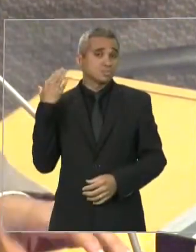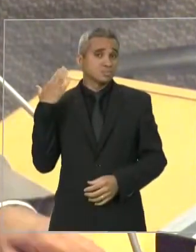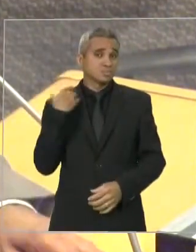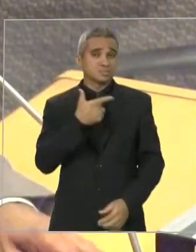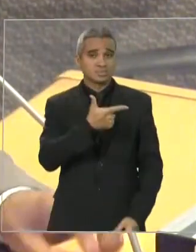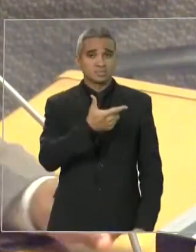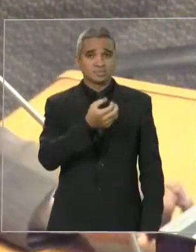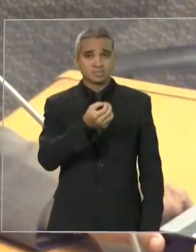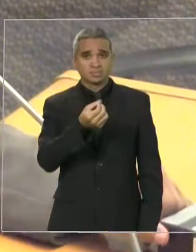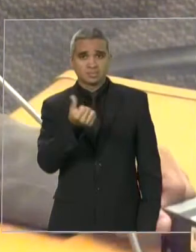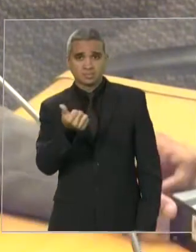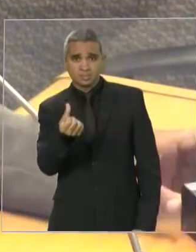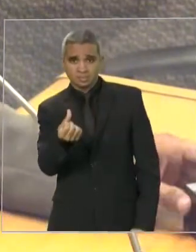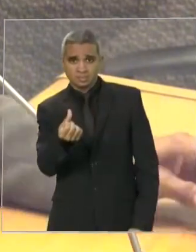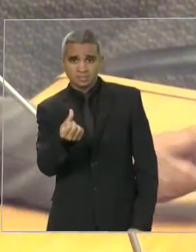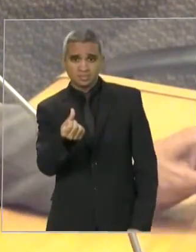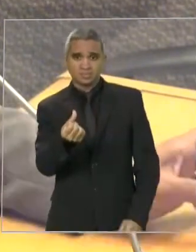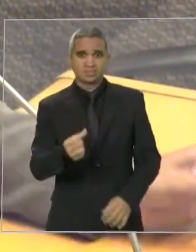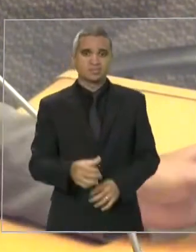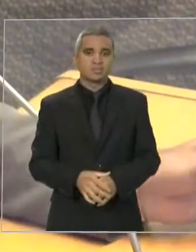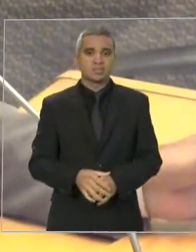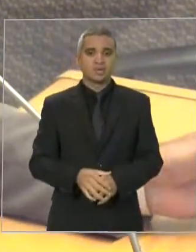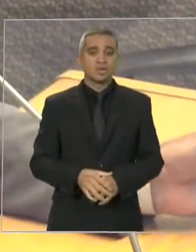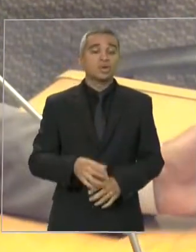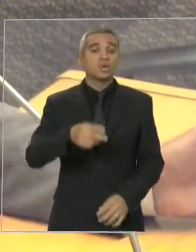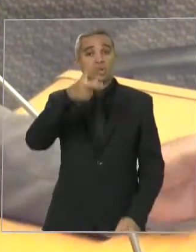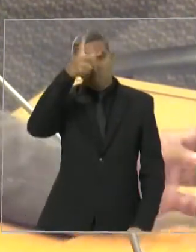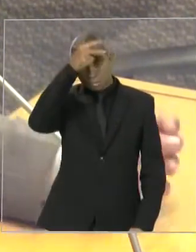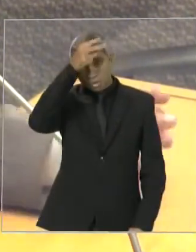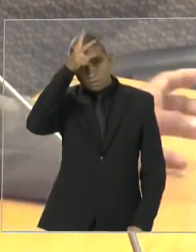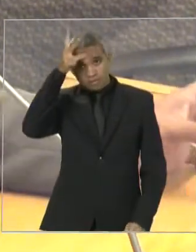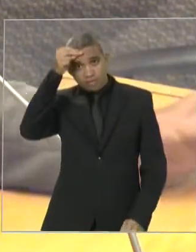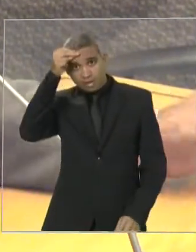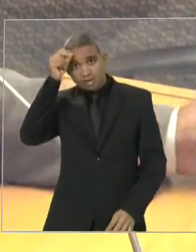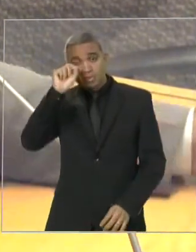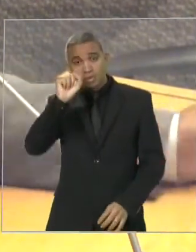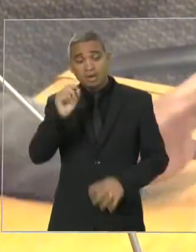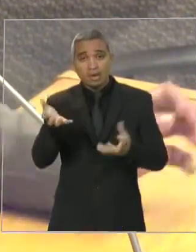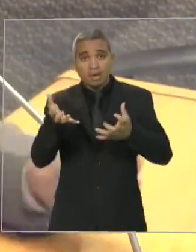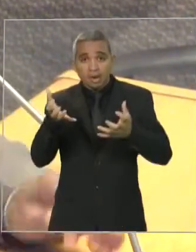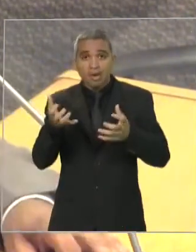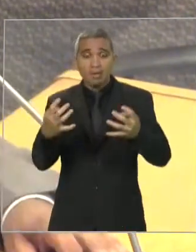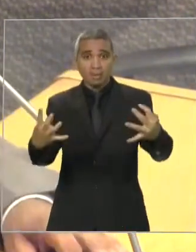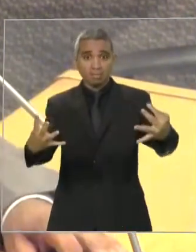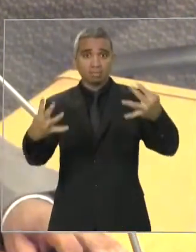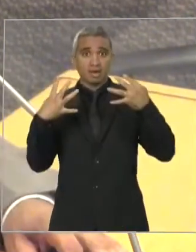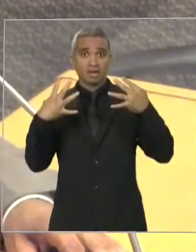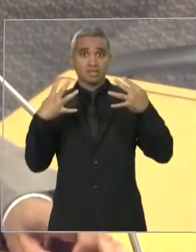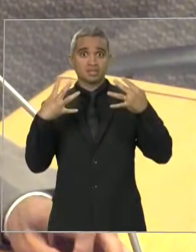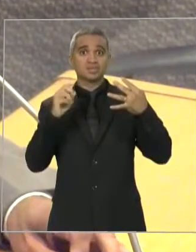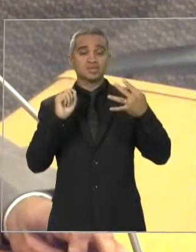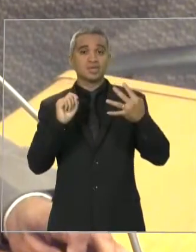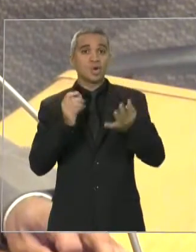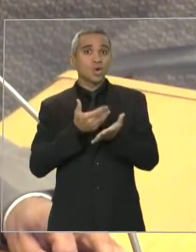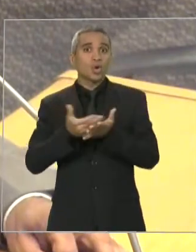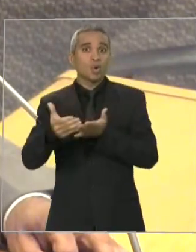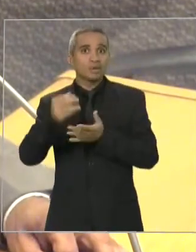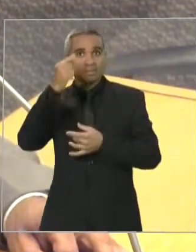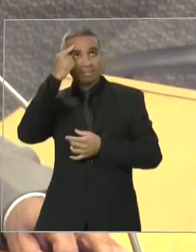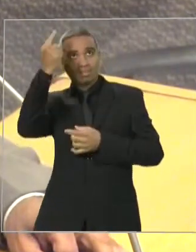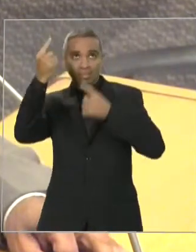possibilidade de cativar, de chamar a atenção da população, partiu para realizar o concurso público.